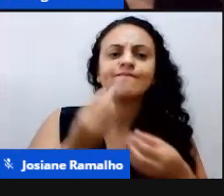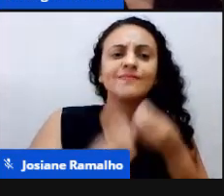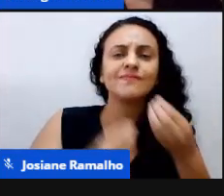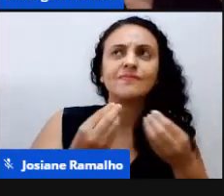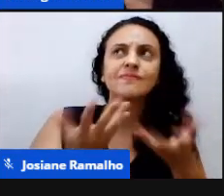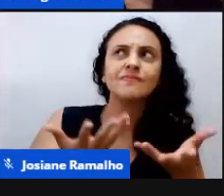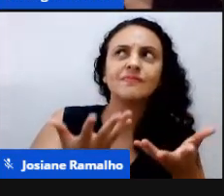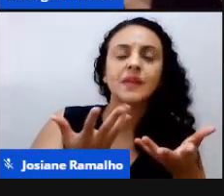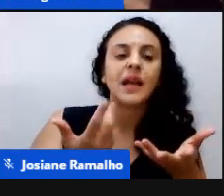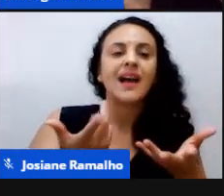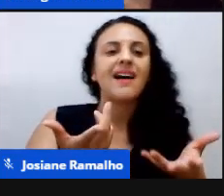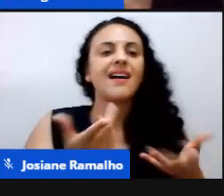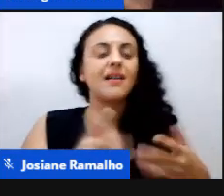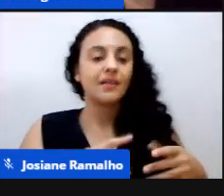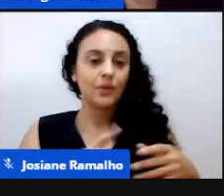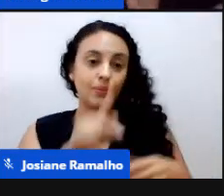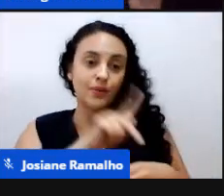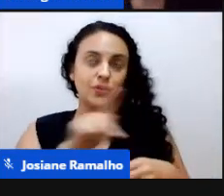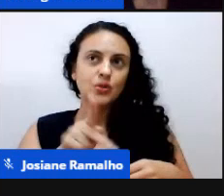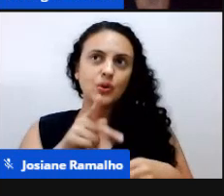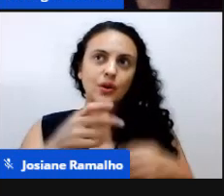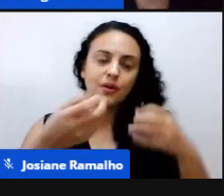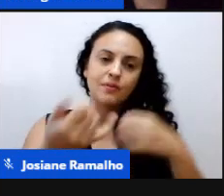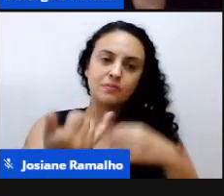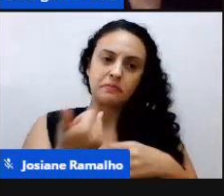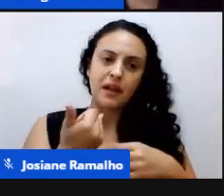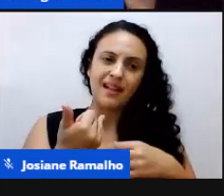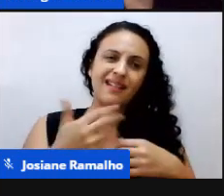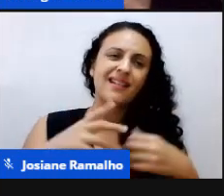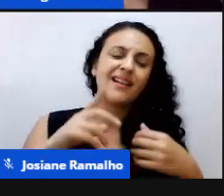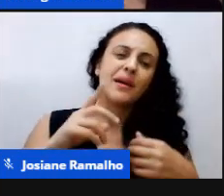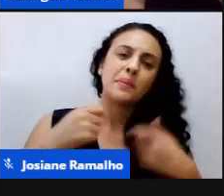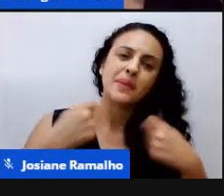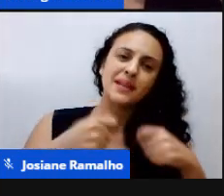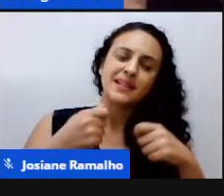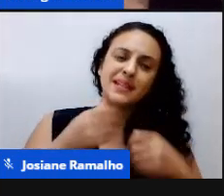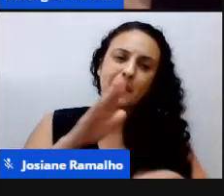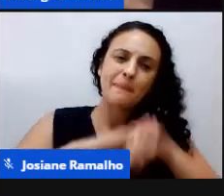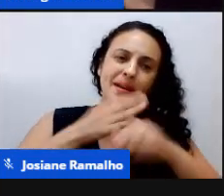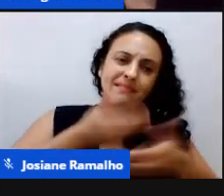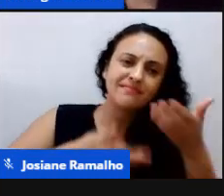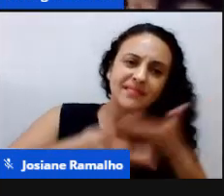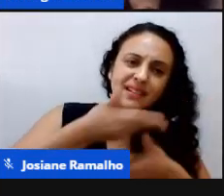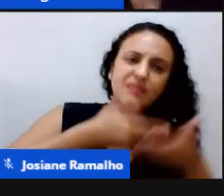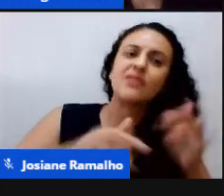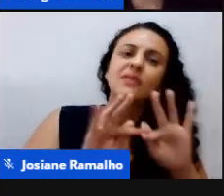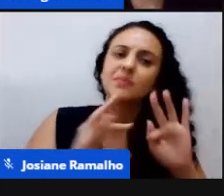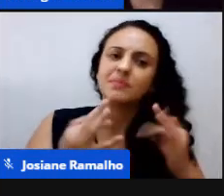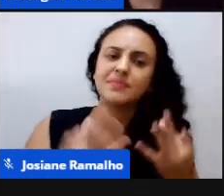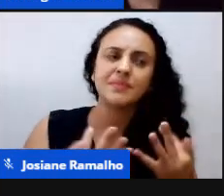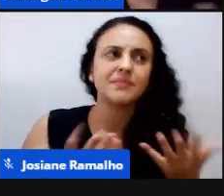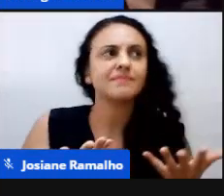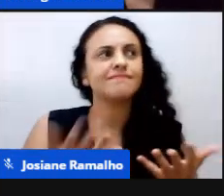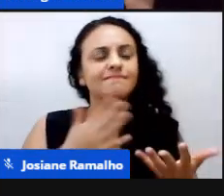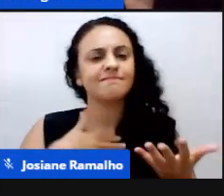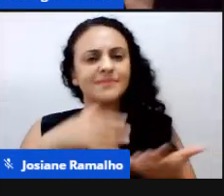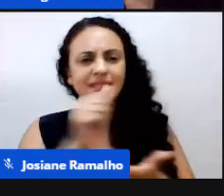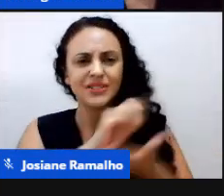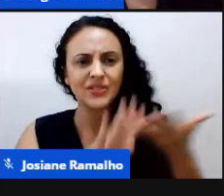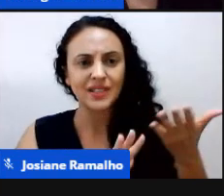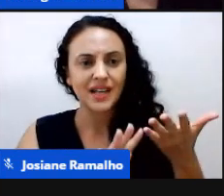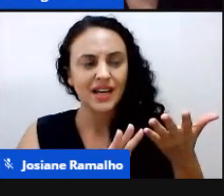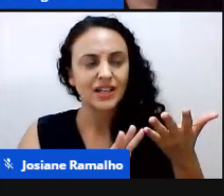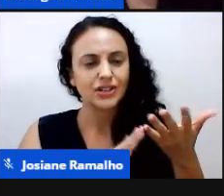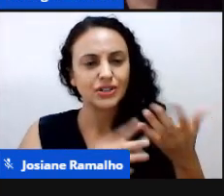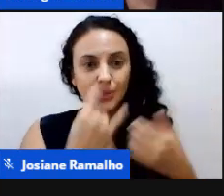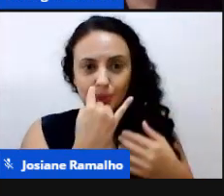pedagógico. Eu não, tem pouca interação dos pais. Será que minha atividade não está chamando atenção? Então, nós